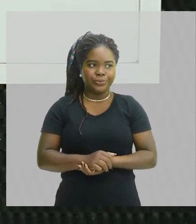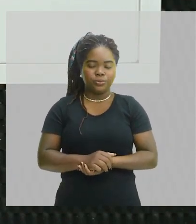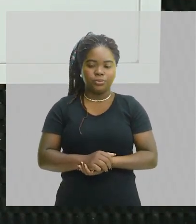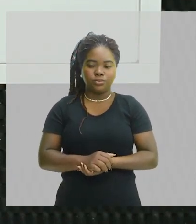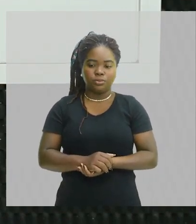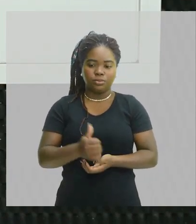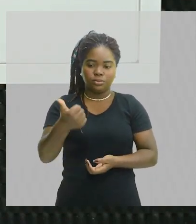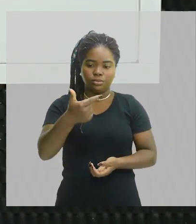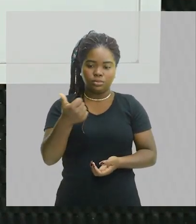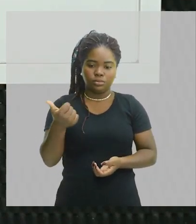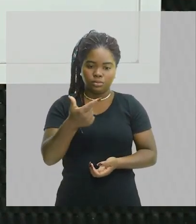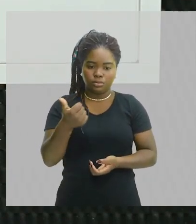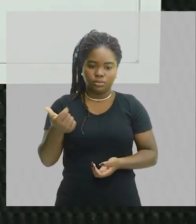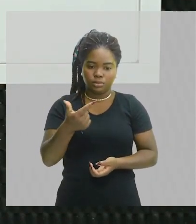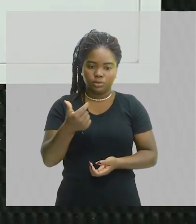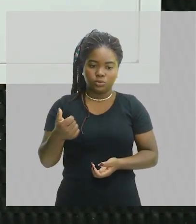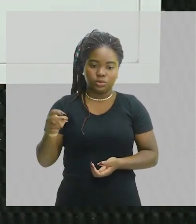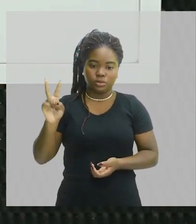12 volts.